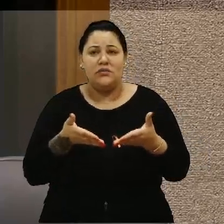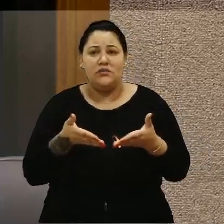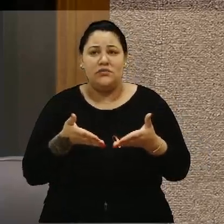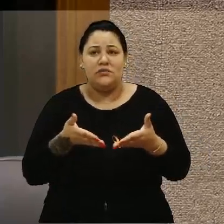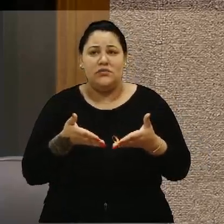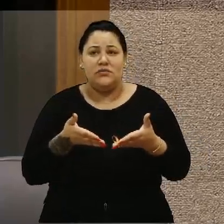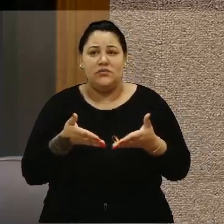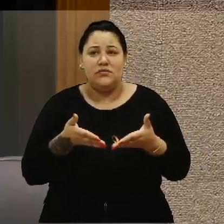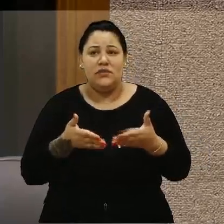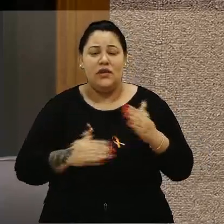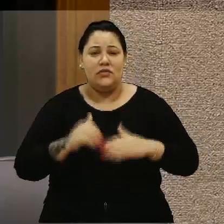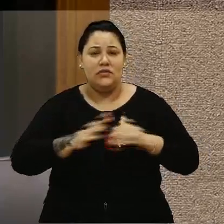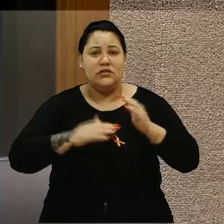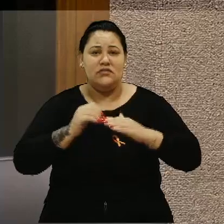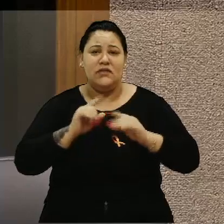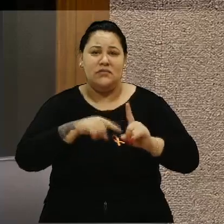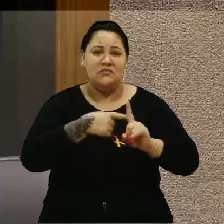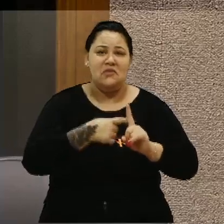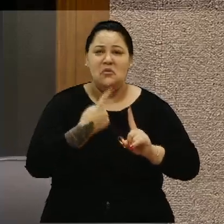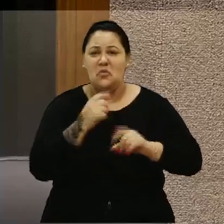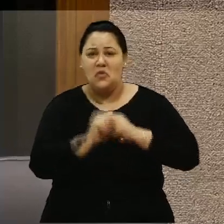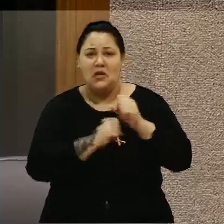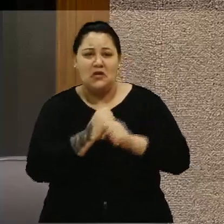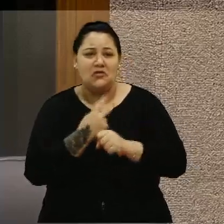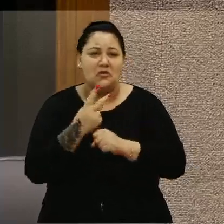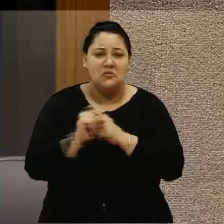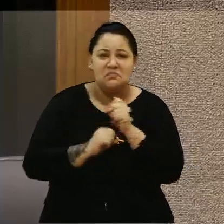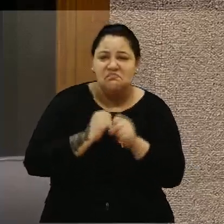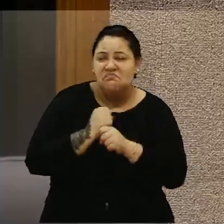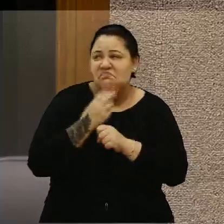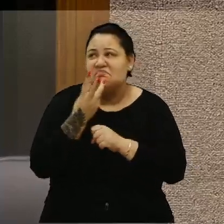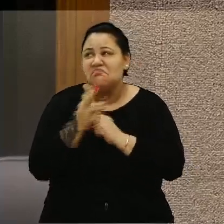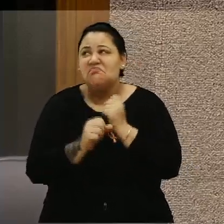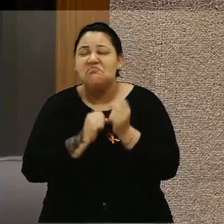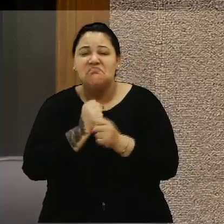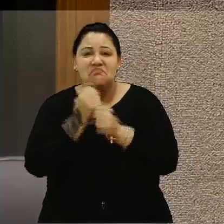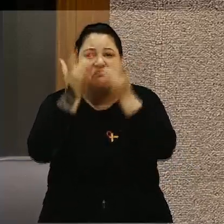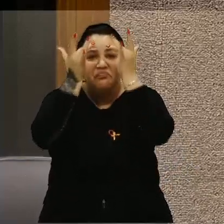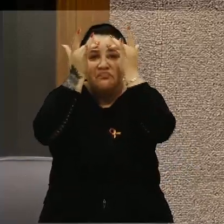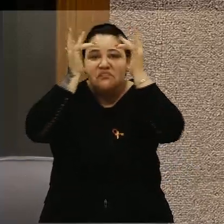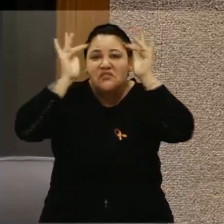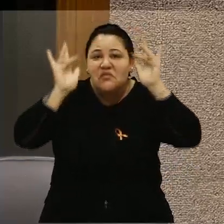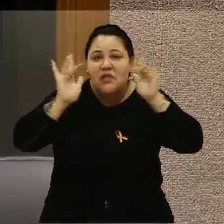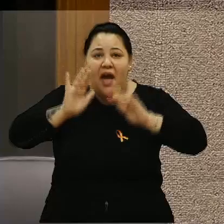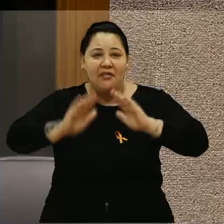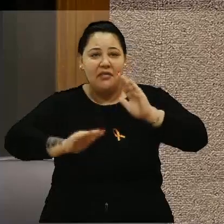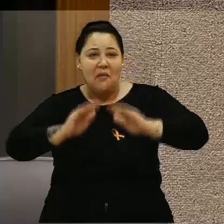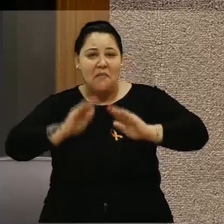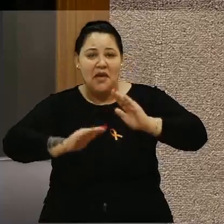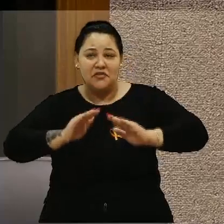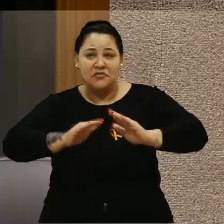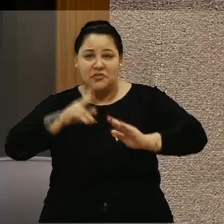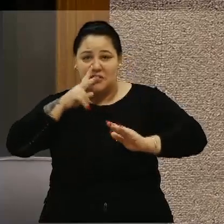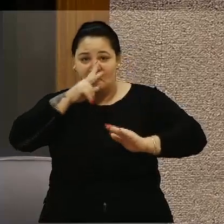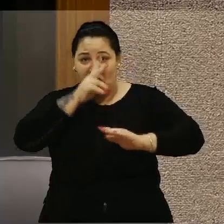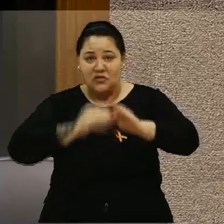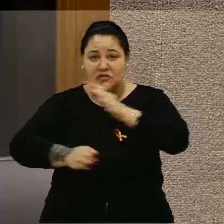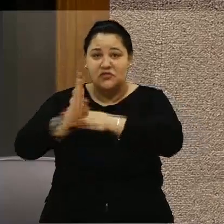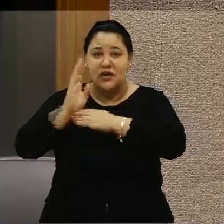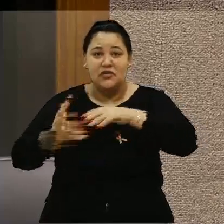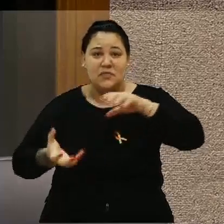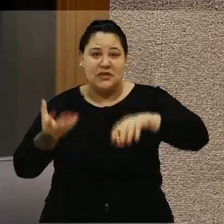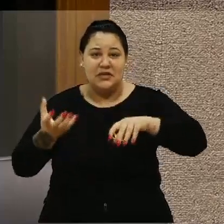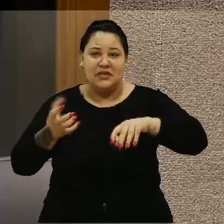Vila Oliva. Vai demorar mais 1 ano, 2, 3, não sei. Aí depende muito da nossa força em Brasília. Não